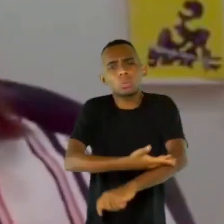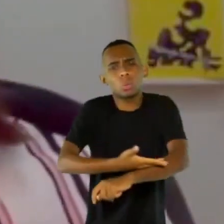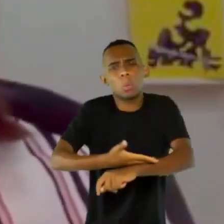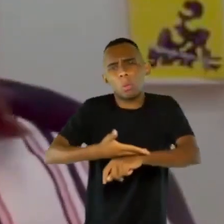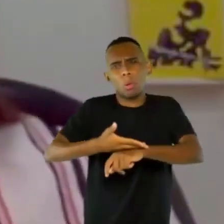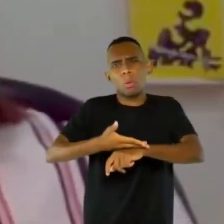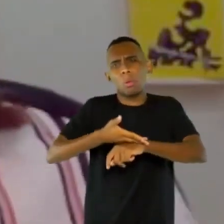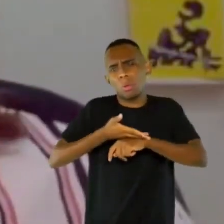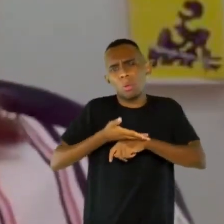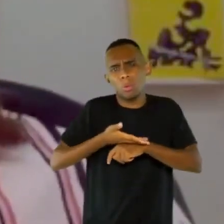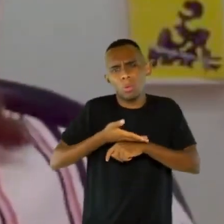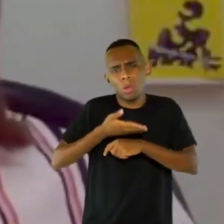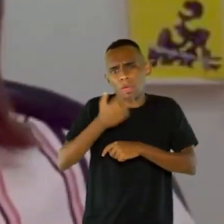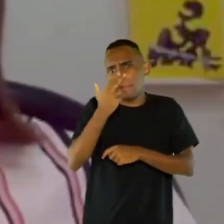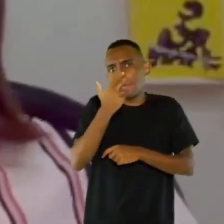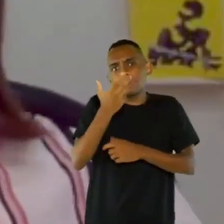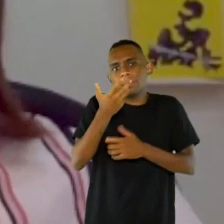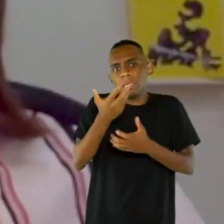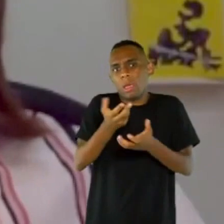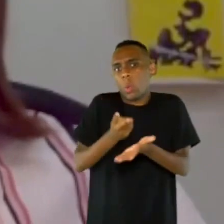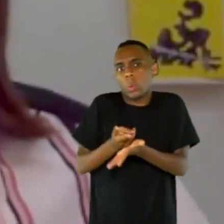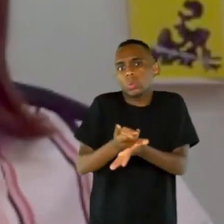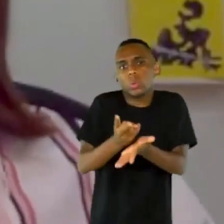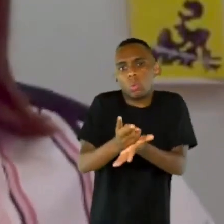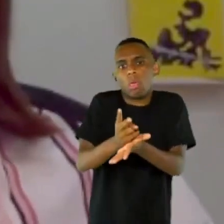de integridade,